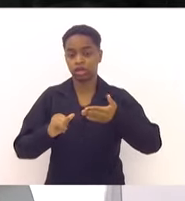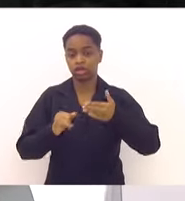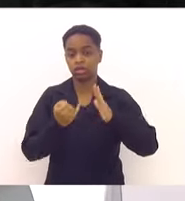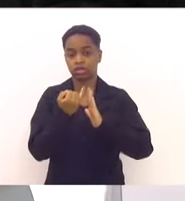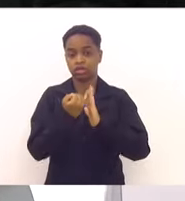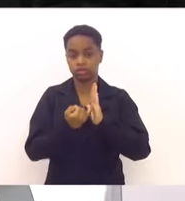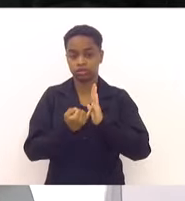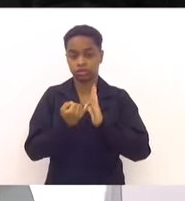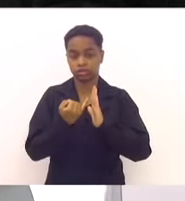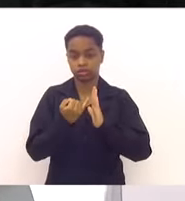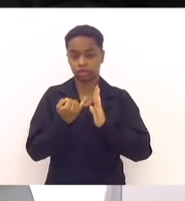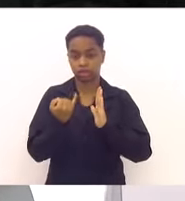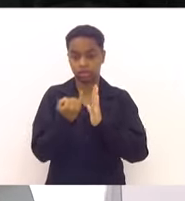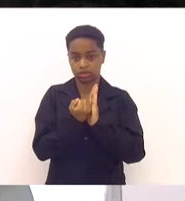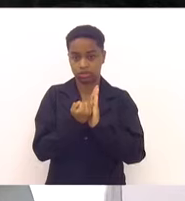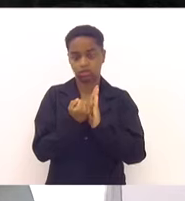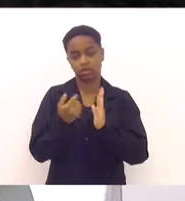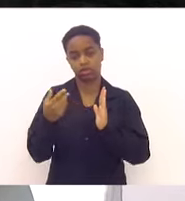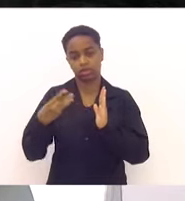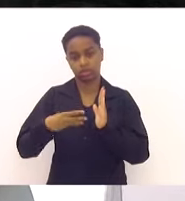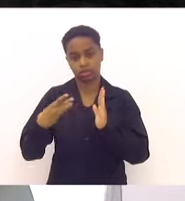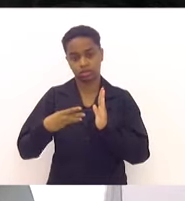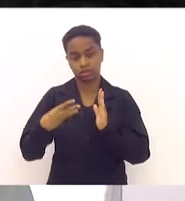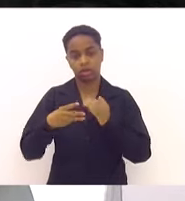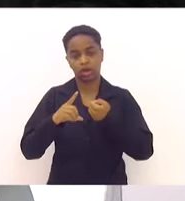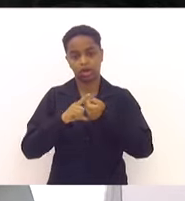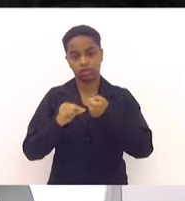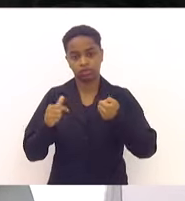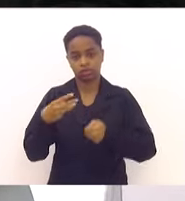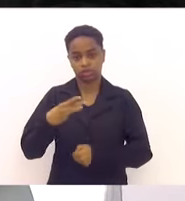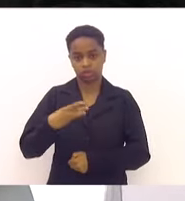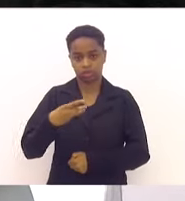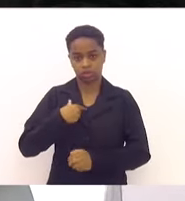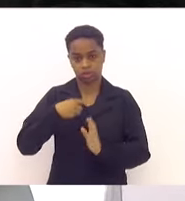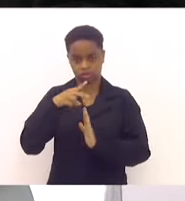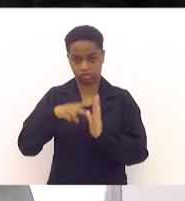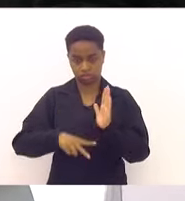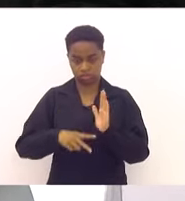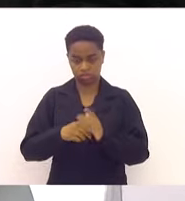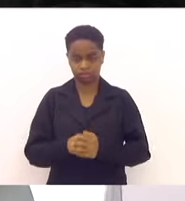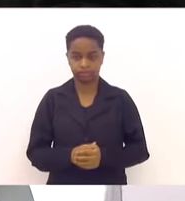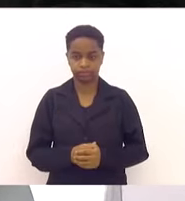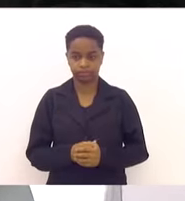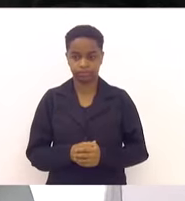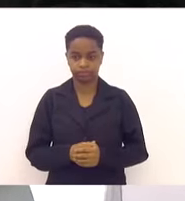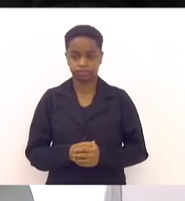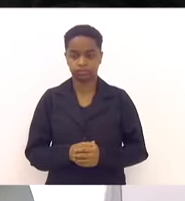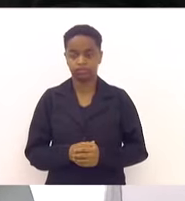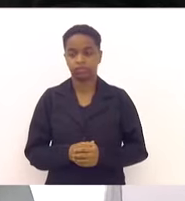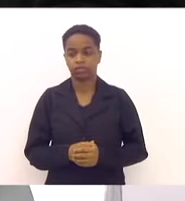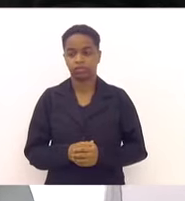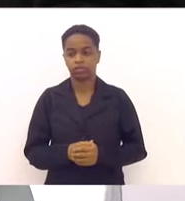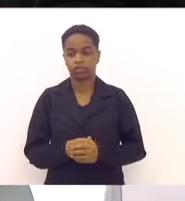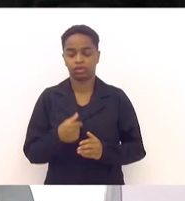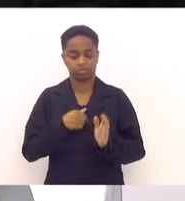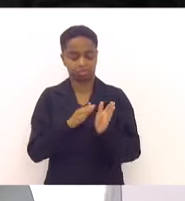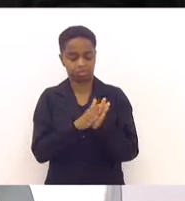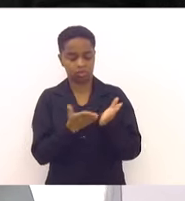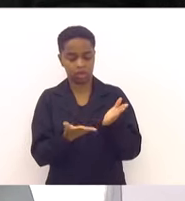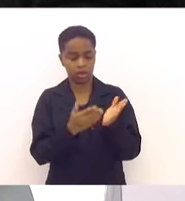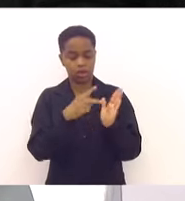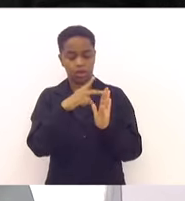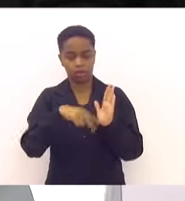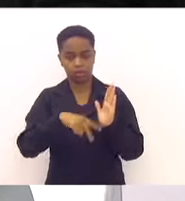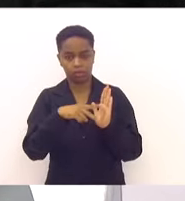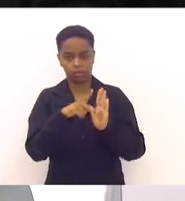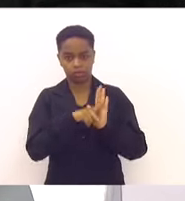3º do artigo 3º, que eu vou ler aqui, estou abrindo aqui o projeto para poder ler o inciso 3º do